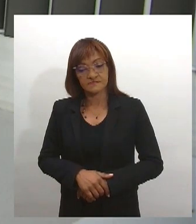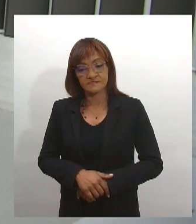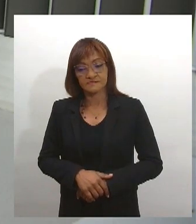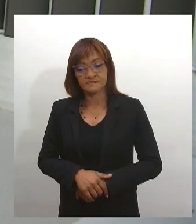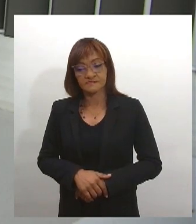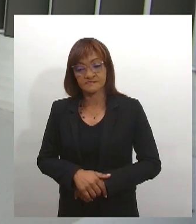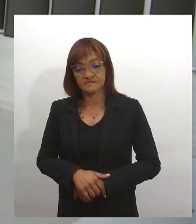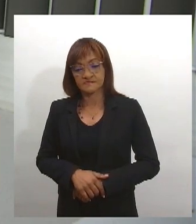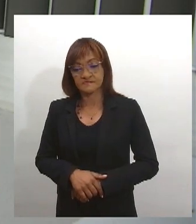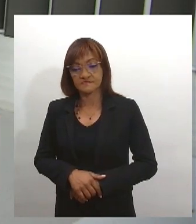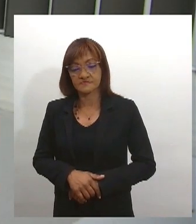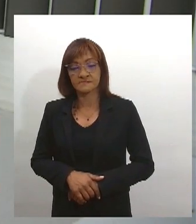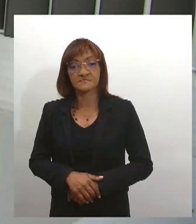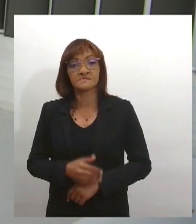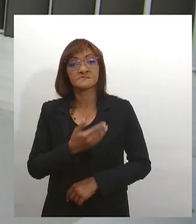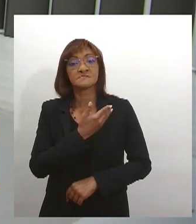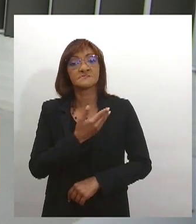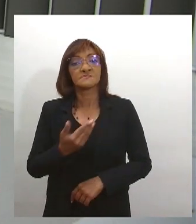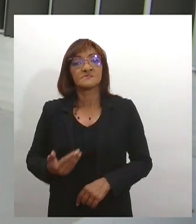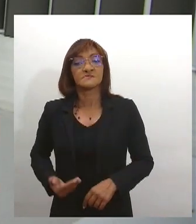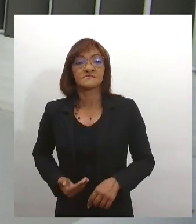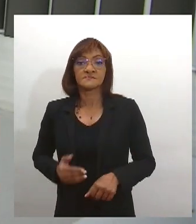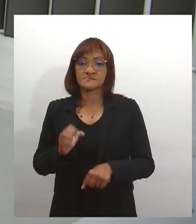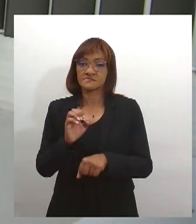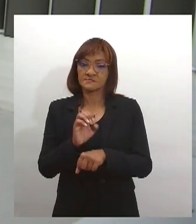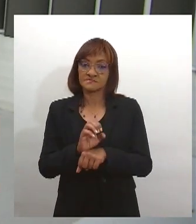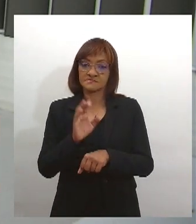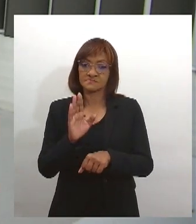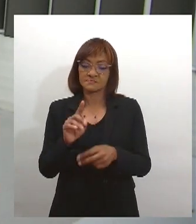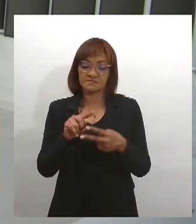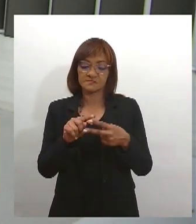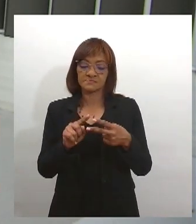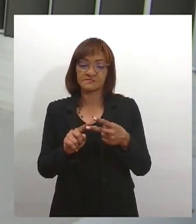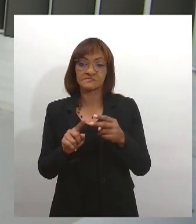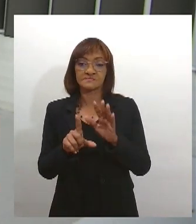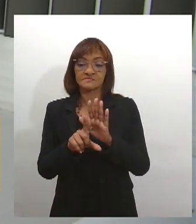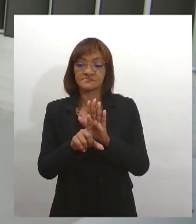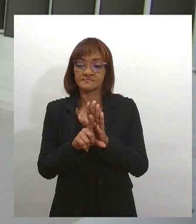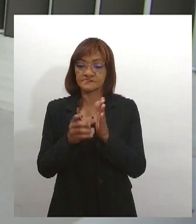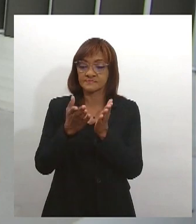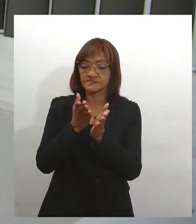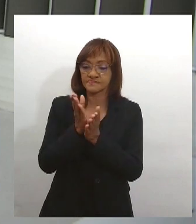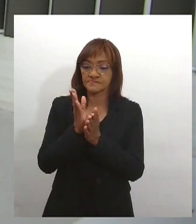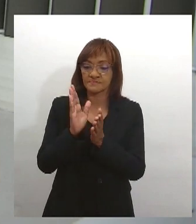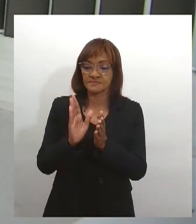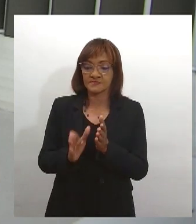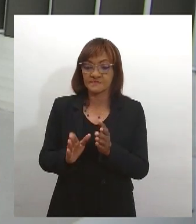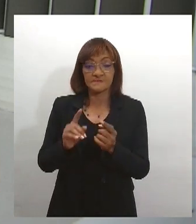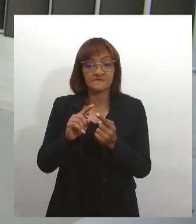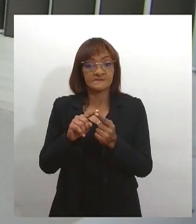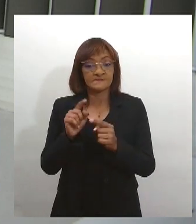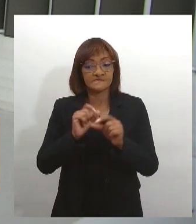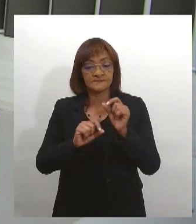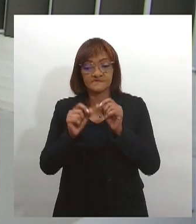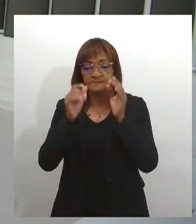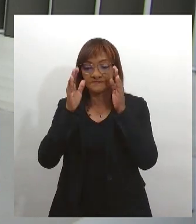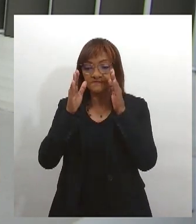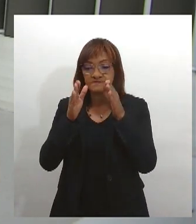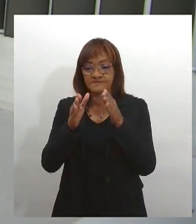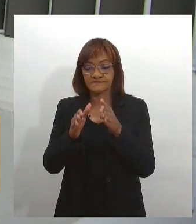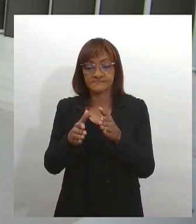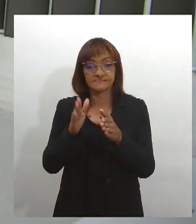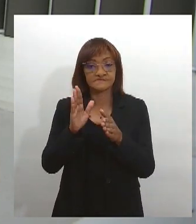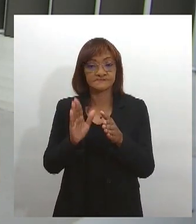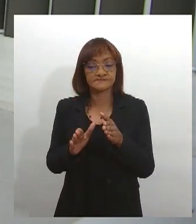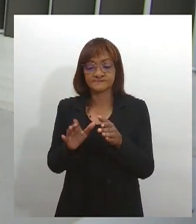O governo do estado sancionou 2 leis aprovadas na Alese, uma delas voltada ao combate à evasão escolar e a outra